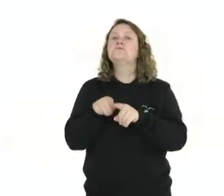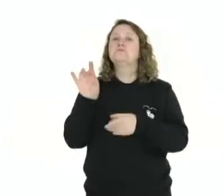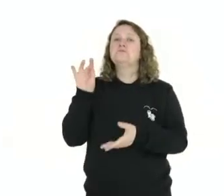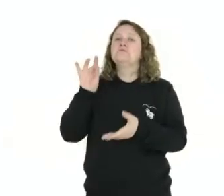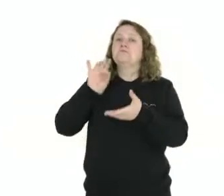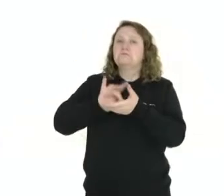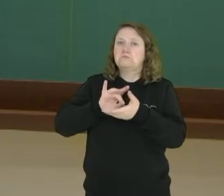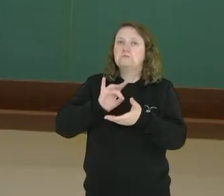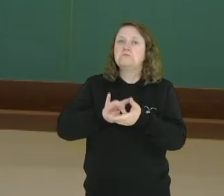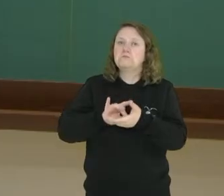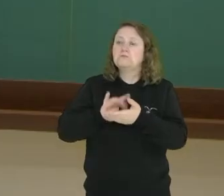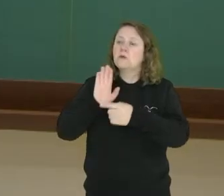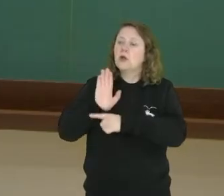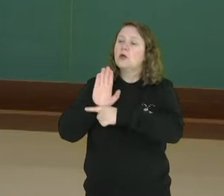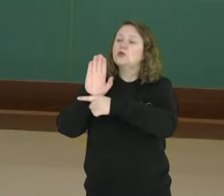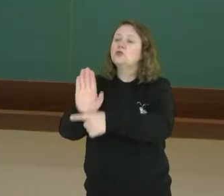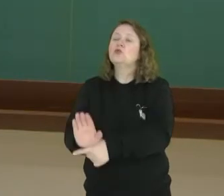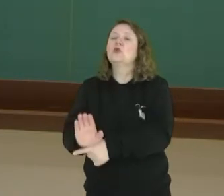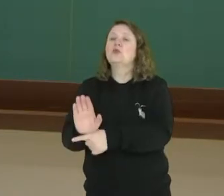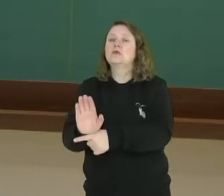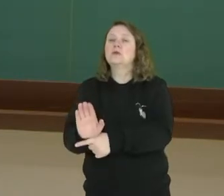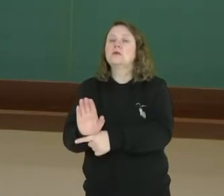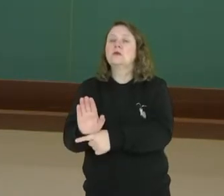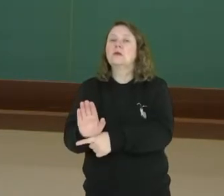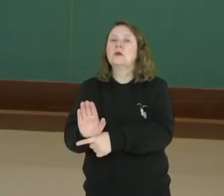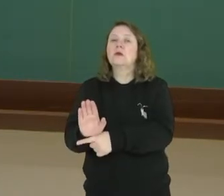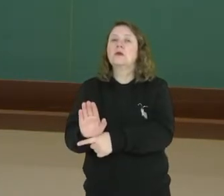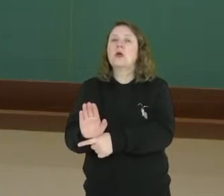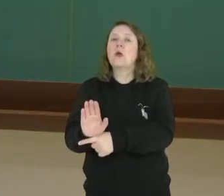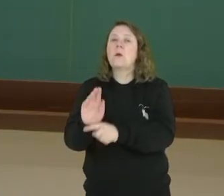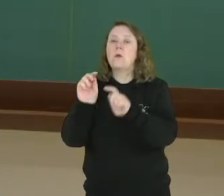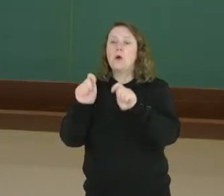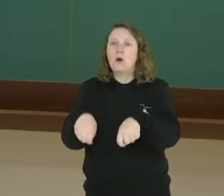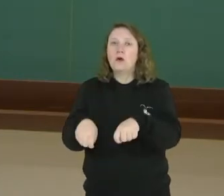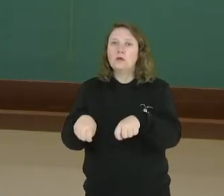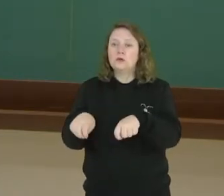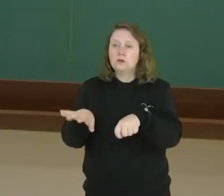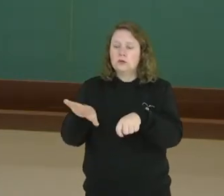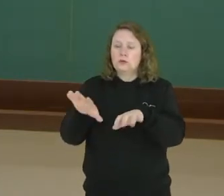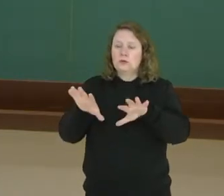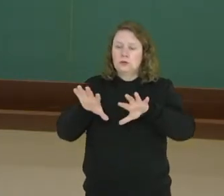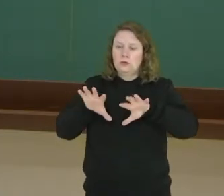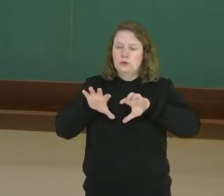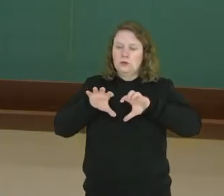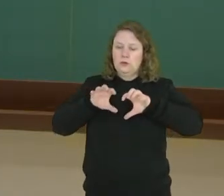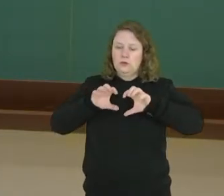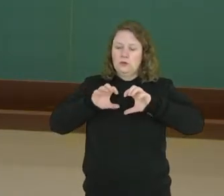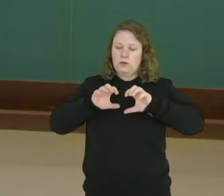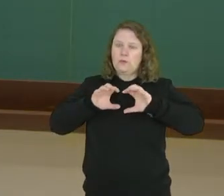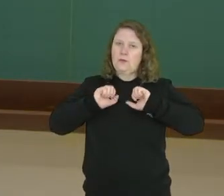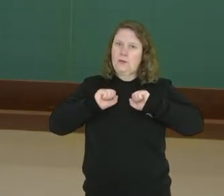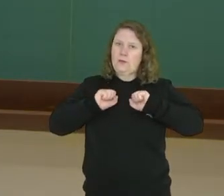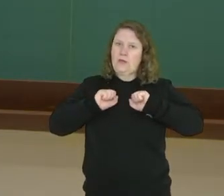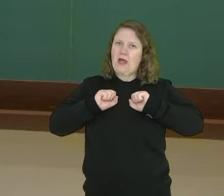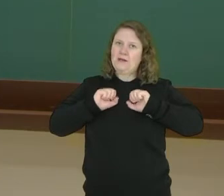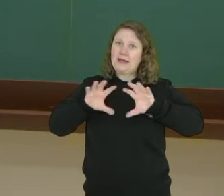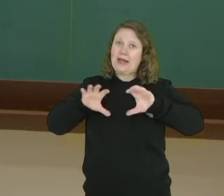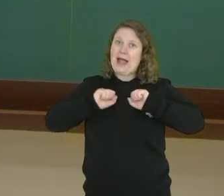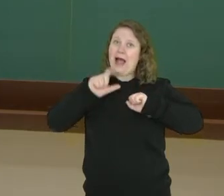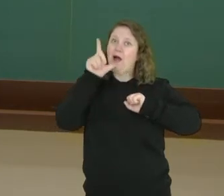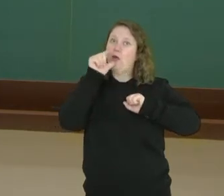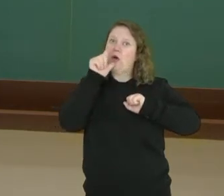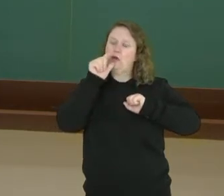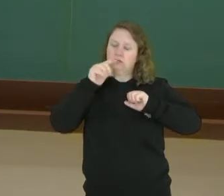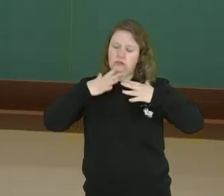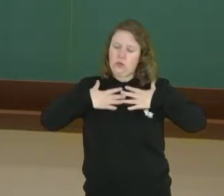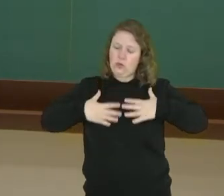estes animais a possibilidade ali de reter água no corpo, evitando o ressecamento. Muito bem.